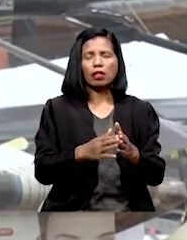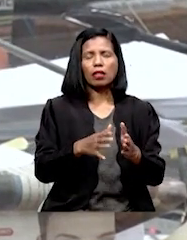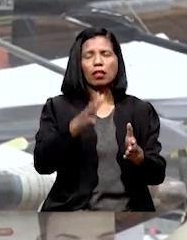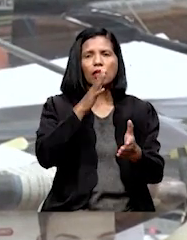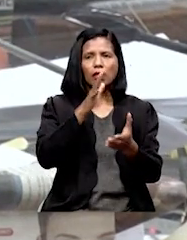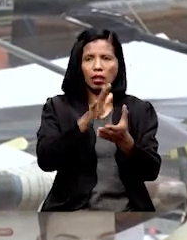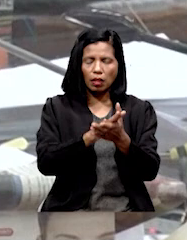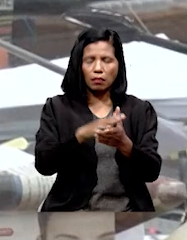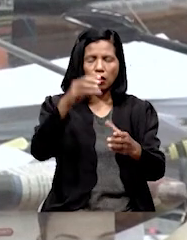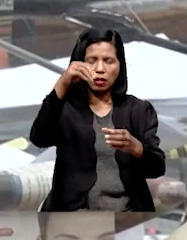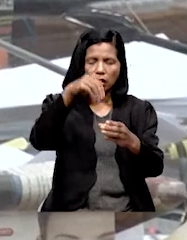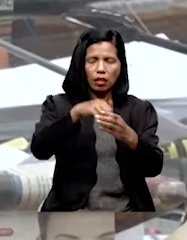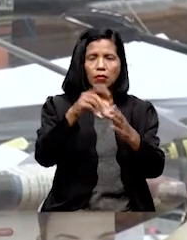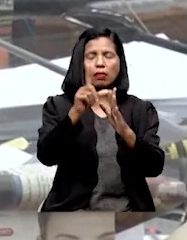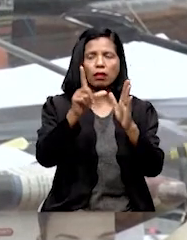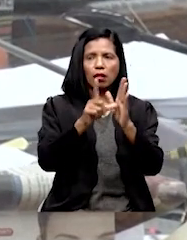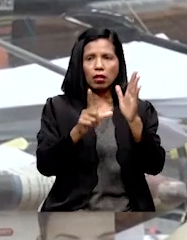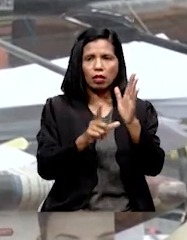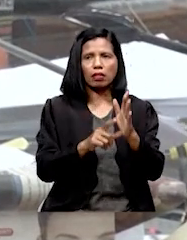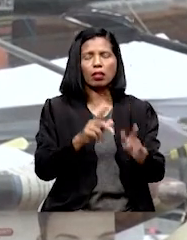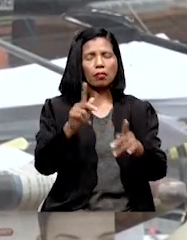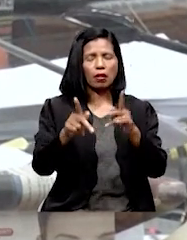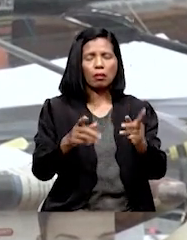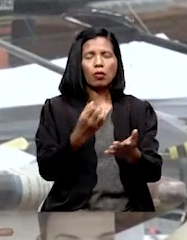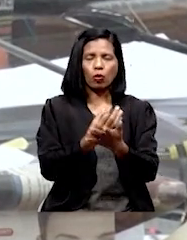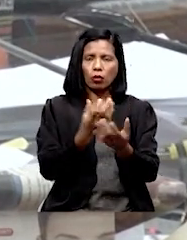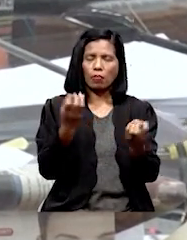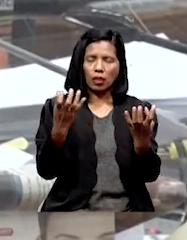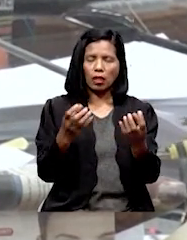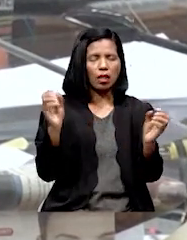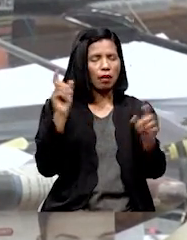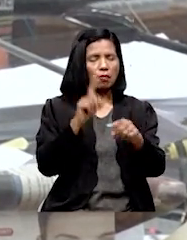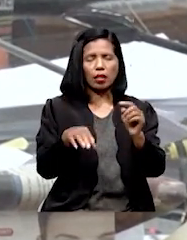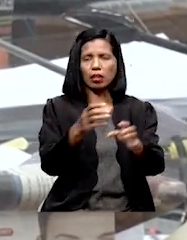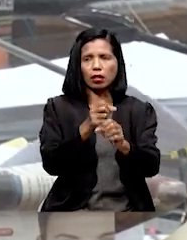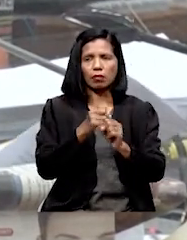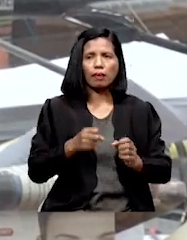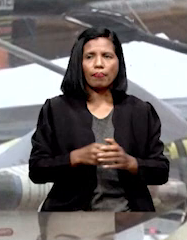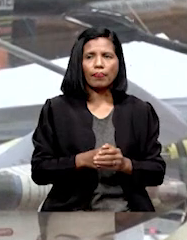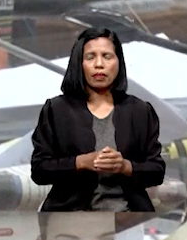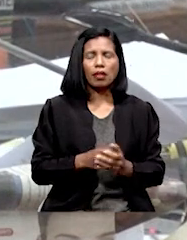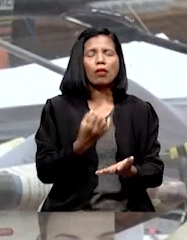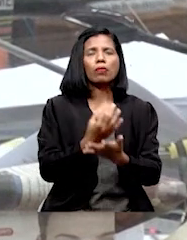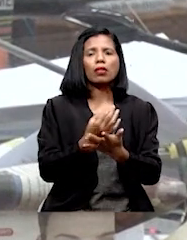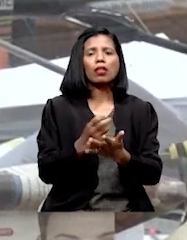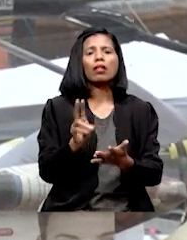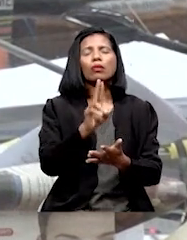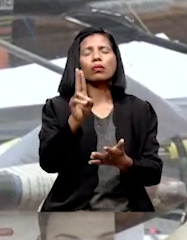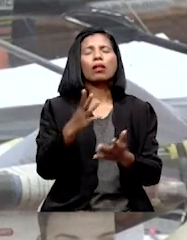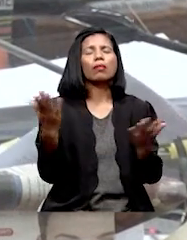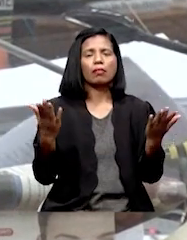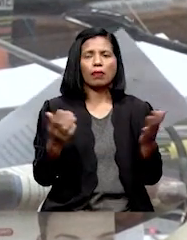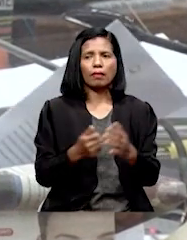lista. E quando é mais seriedade, me lasimo. Agora, o sangue nem é. Badiu ela nem bem. Nem bem, o suto,